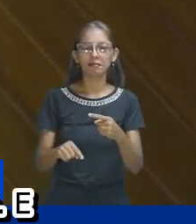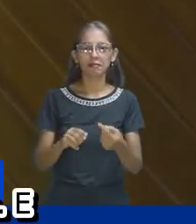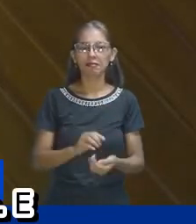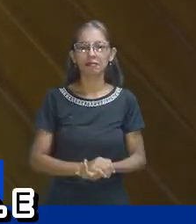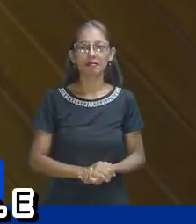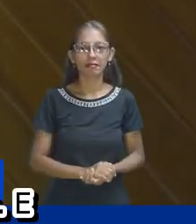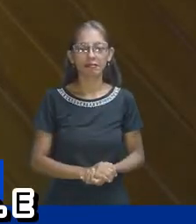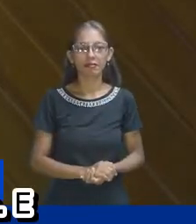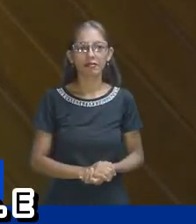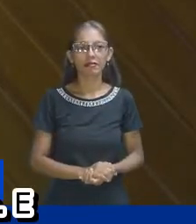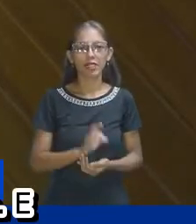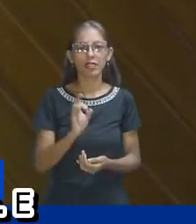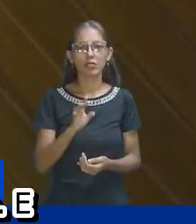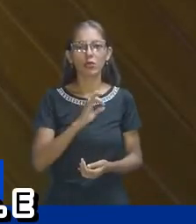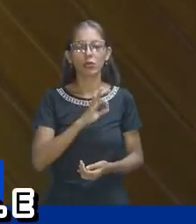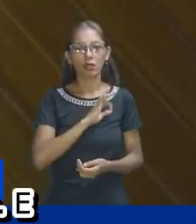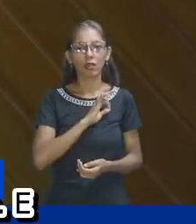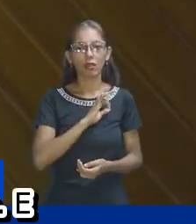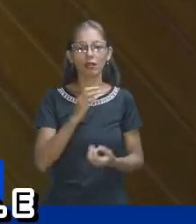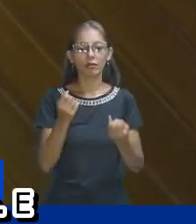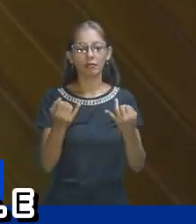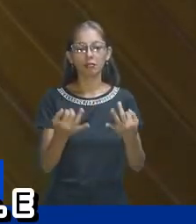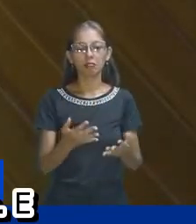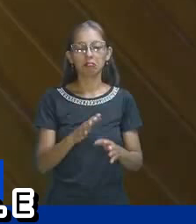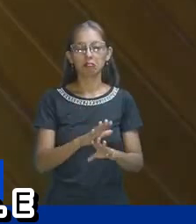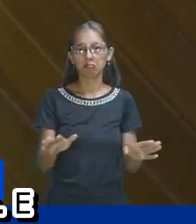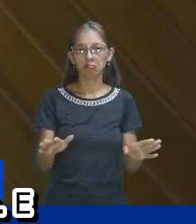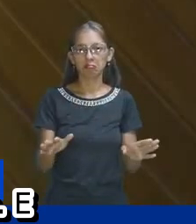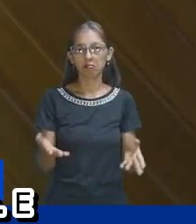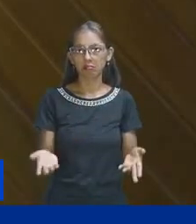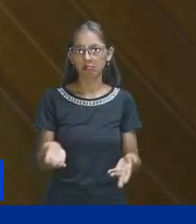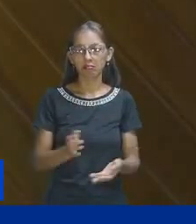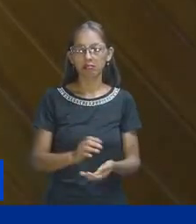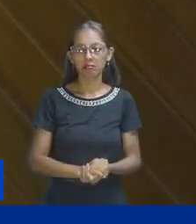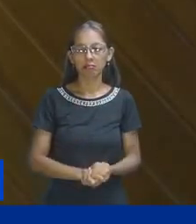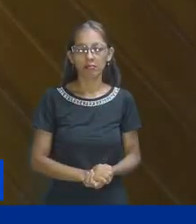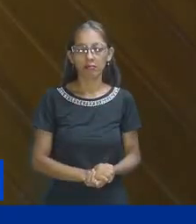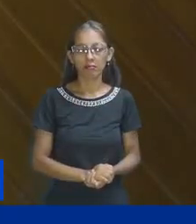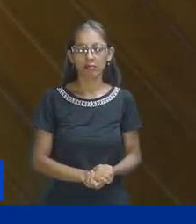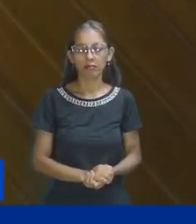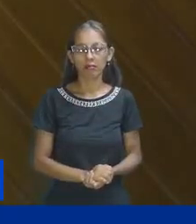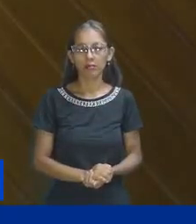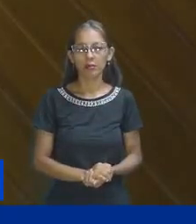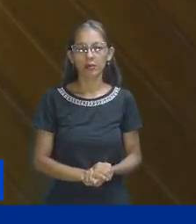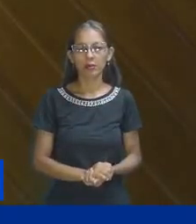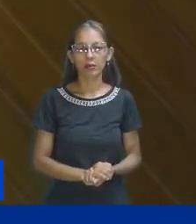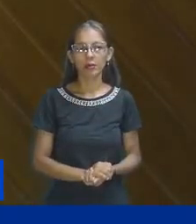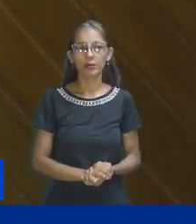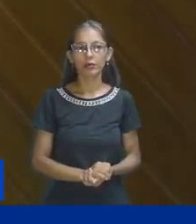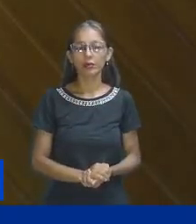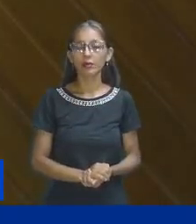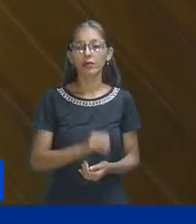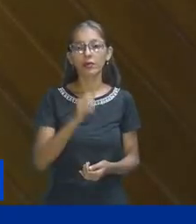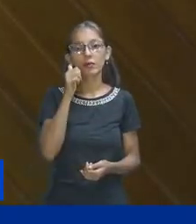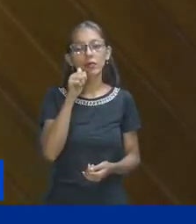delegado de polícia. E até chama a atenção aqui, Excelências, o fato de que, no depoimento de Keila,